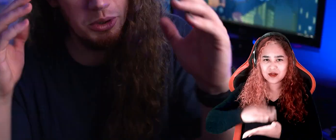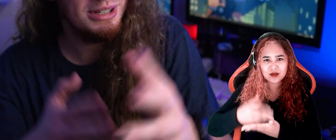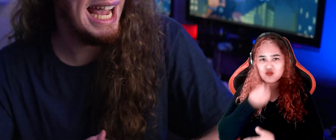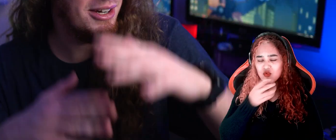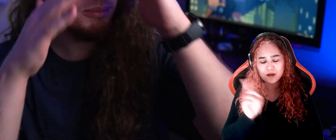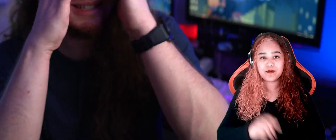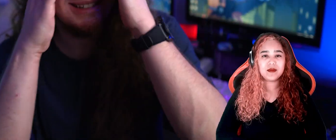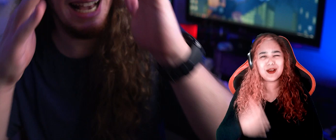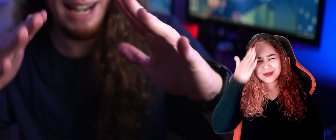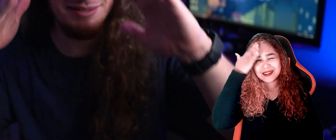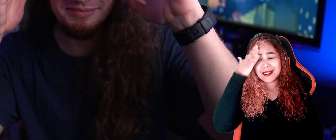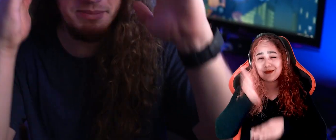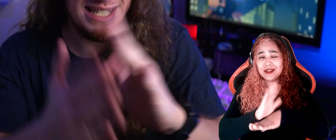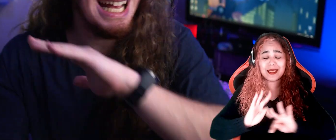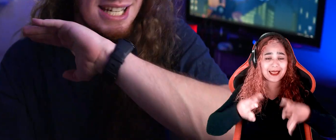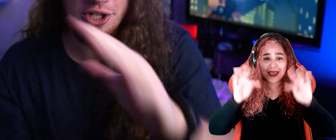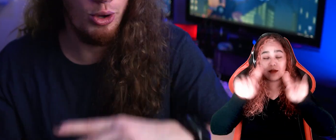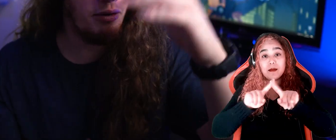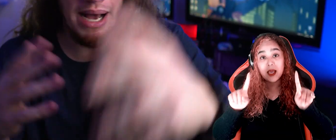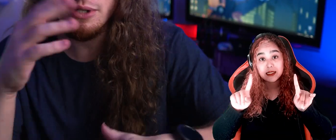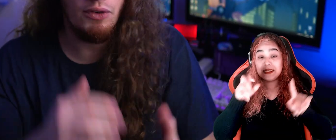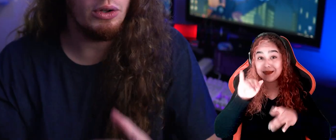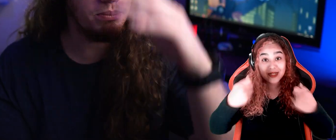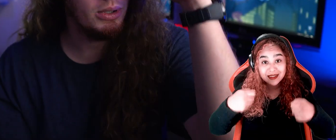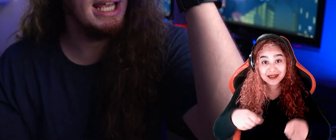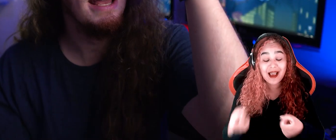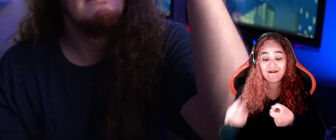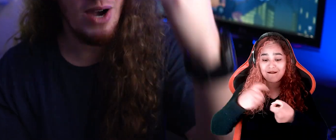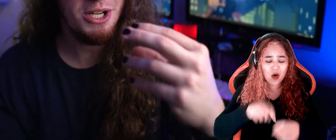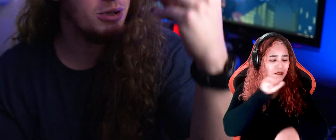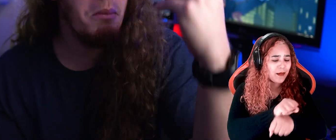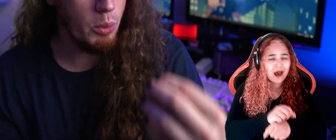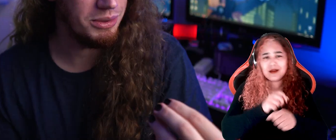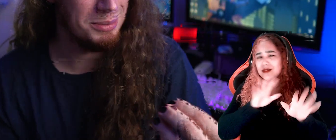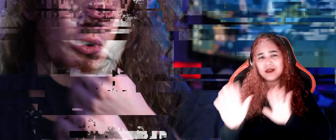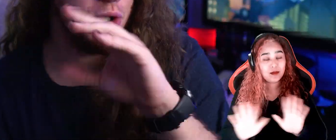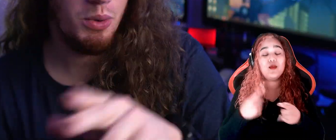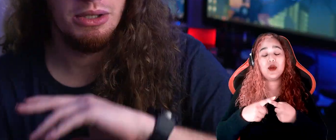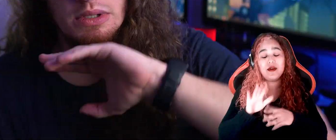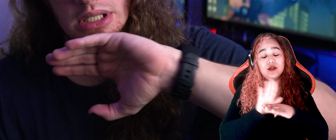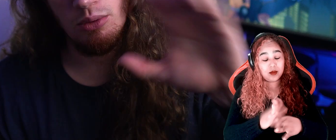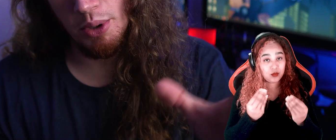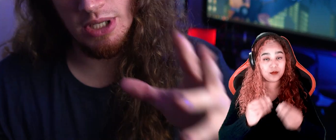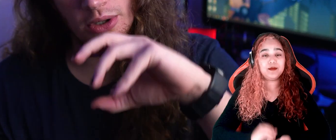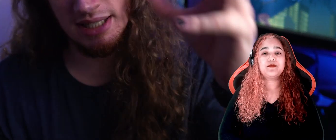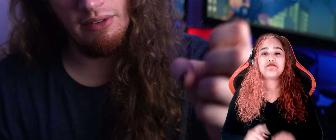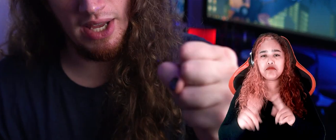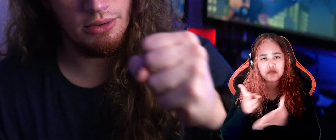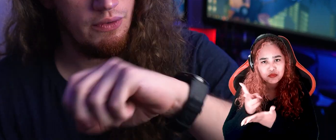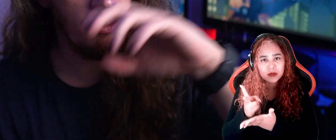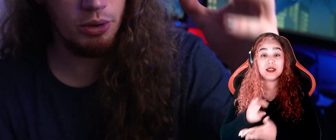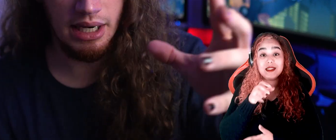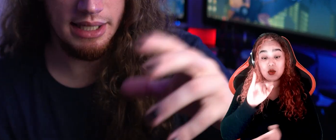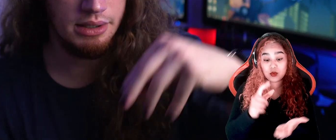Eu sei que esse vídeo está muito técnico, mas, cara, se precisar, assiste de novo, pausa, volta, porque vai te ajudar muito. Continuando, se o processador que